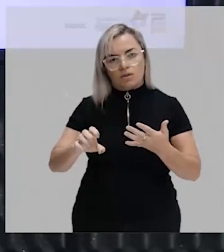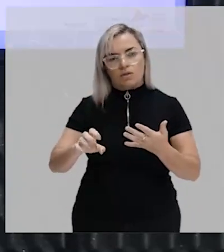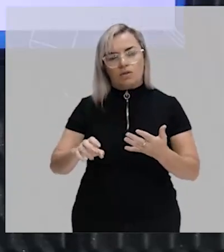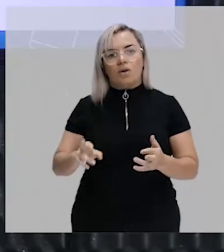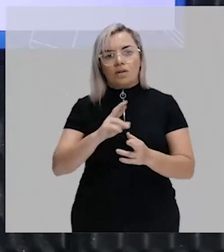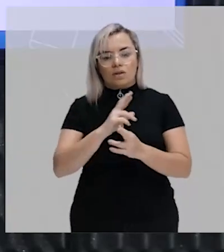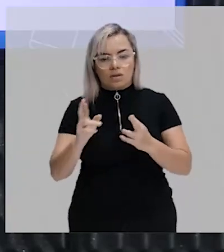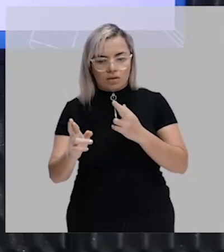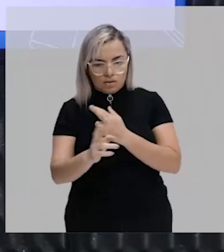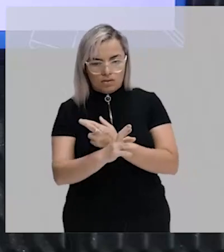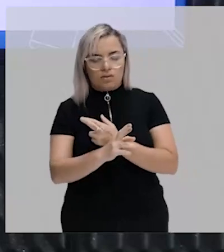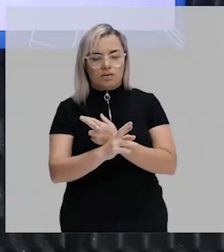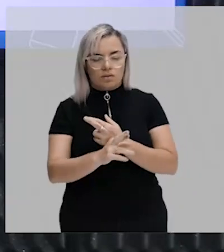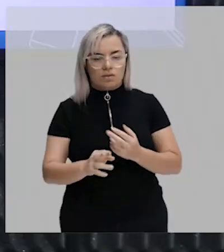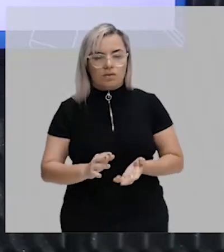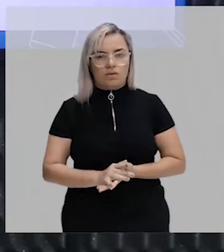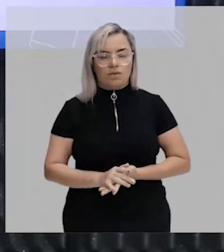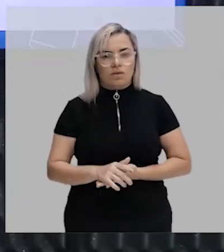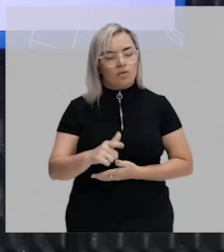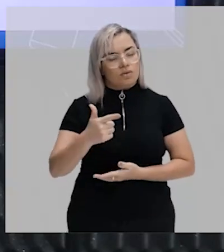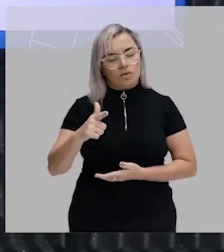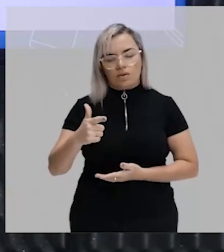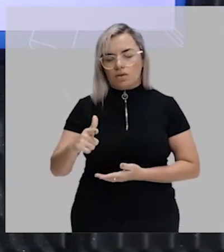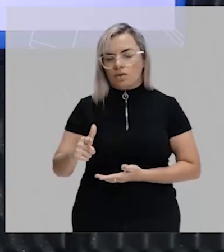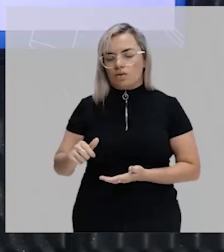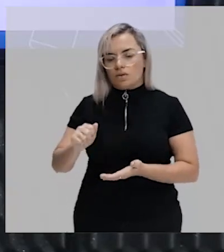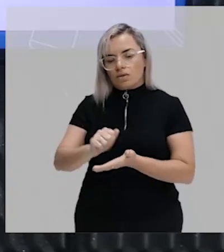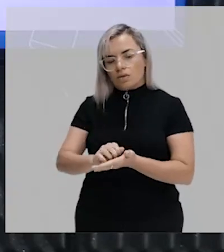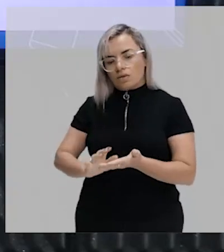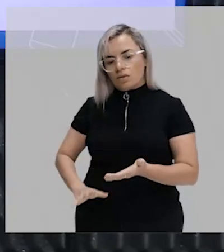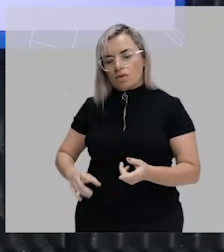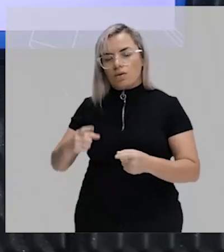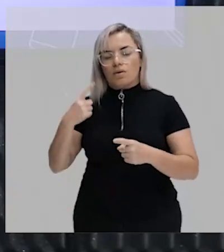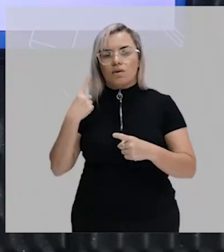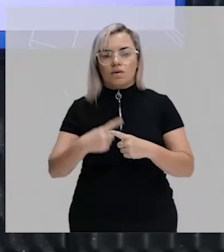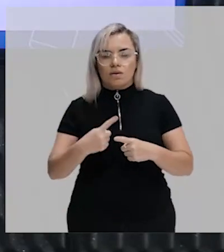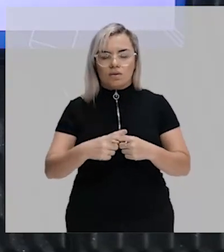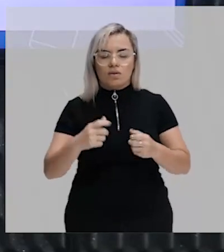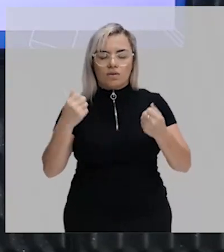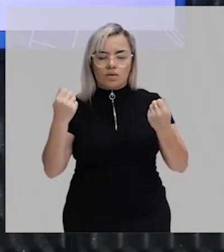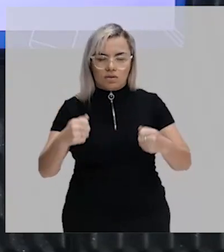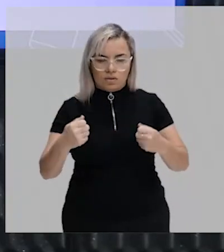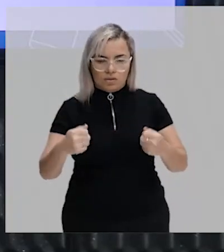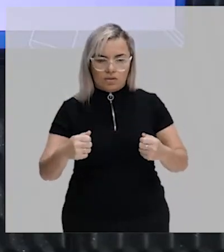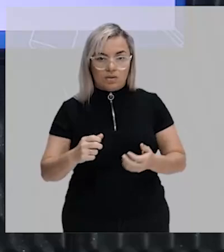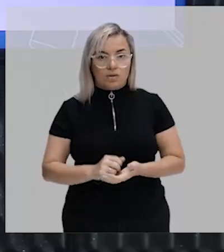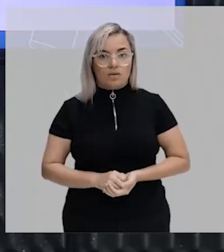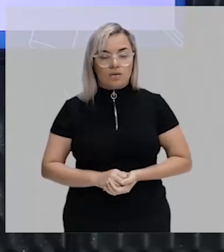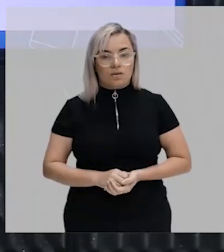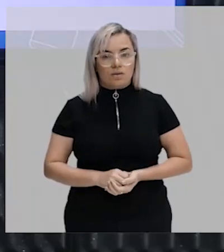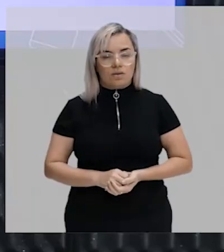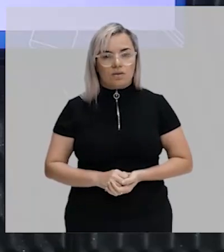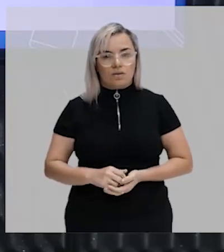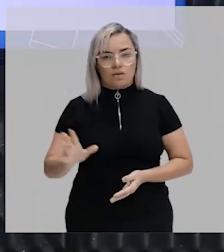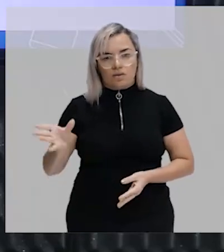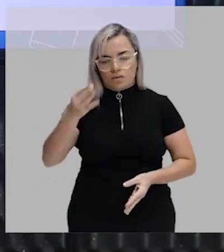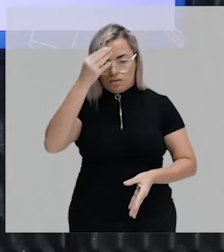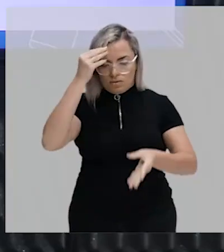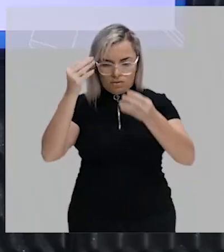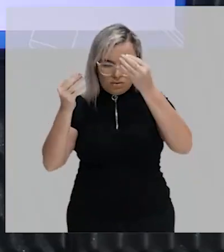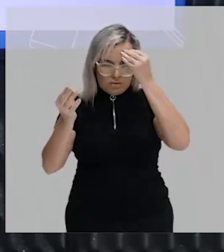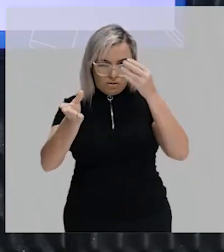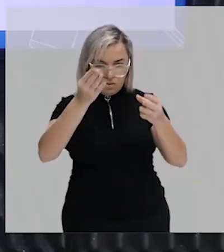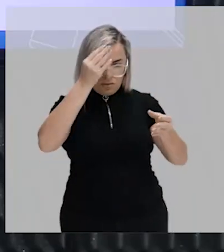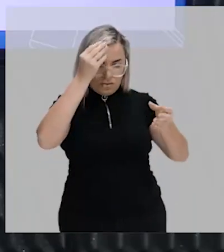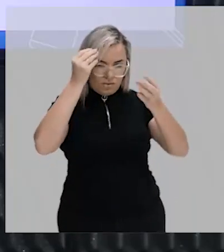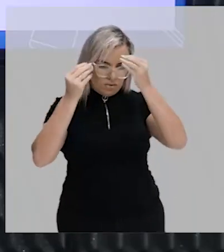não trouxe outras atividades para vocês, porque eu preciso que vocês fixem a memória